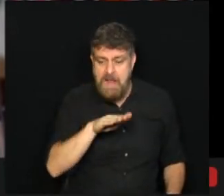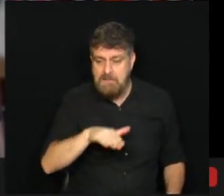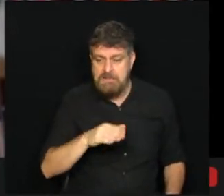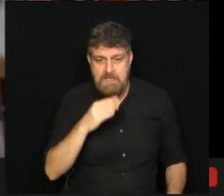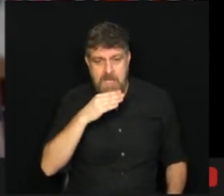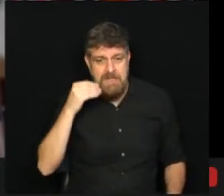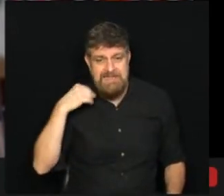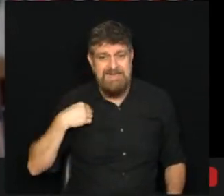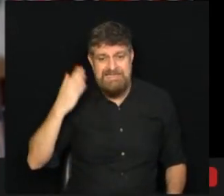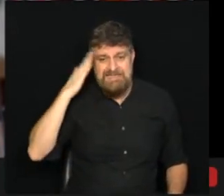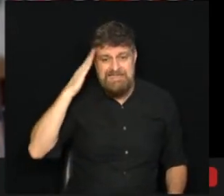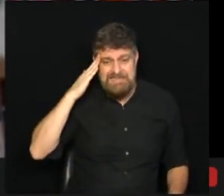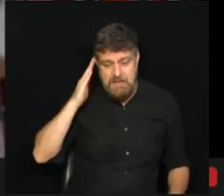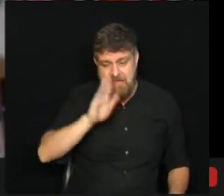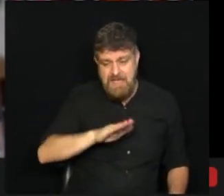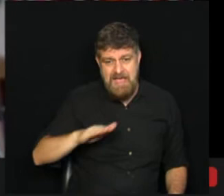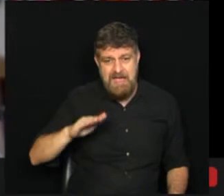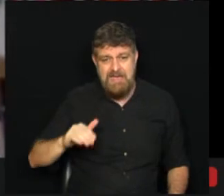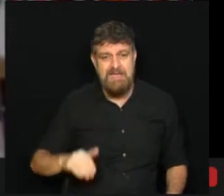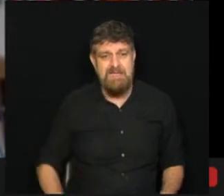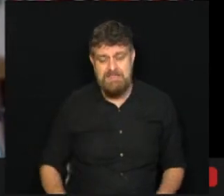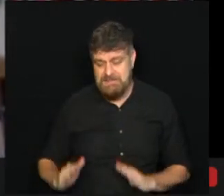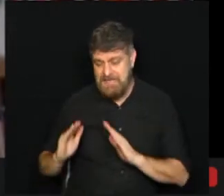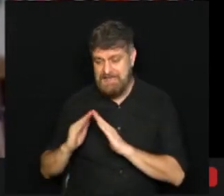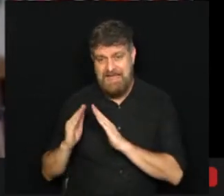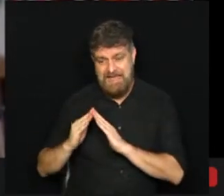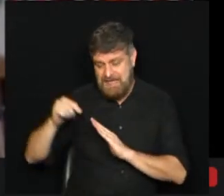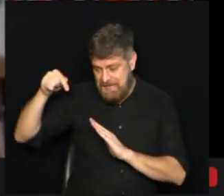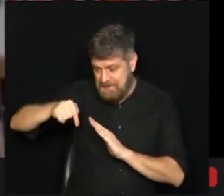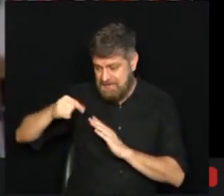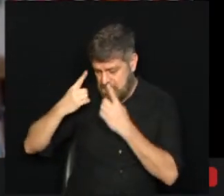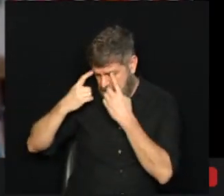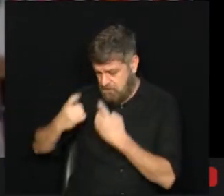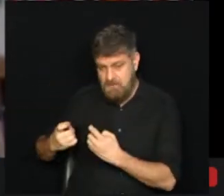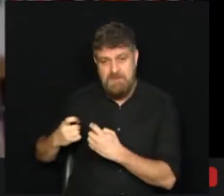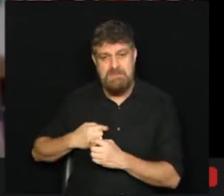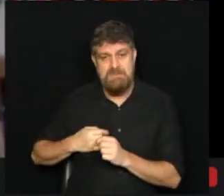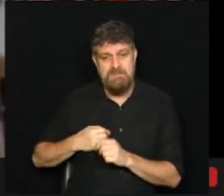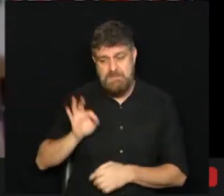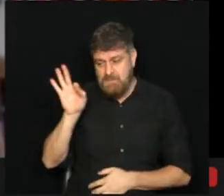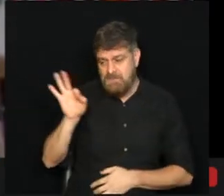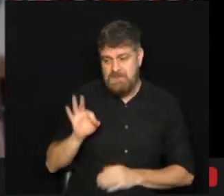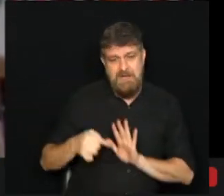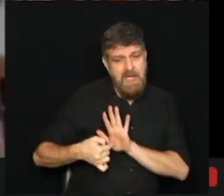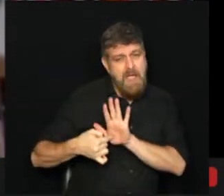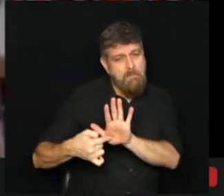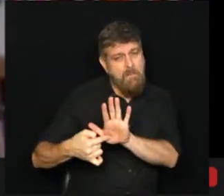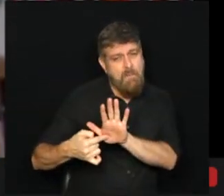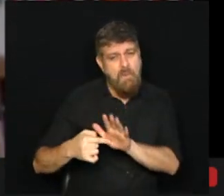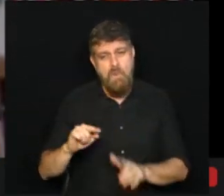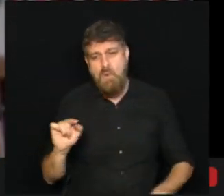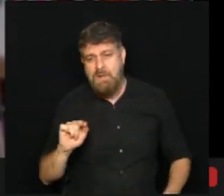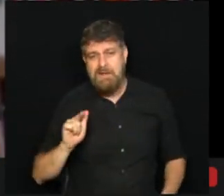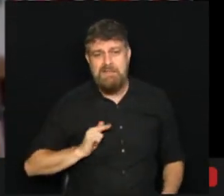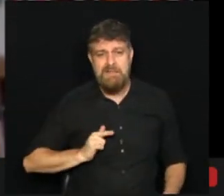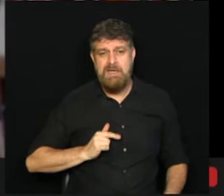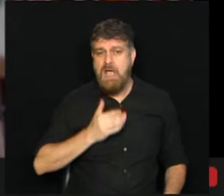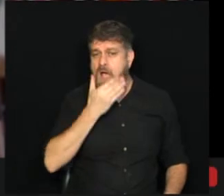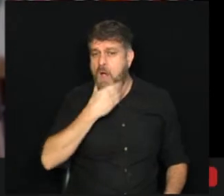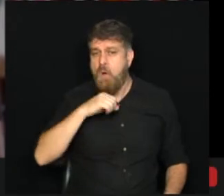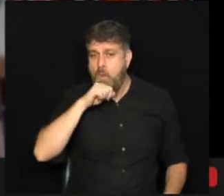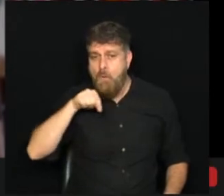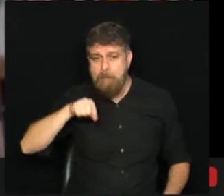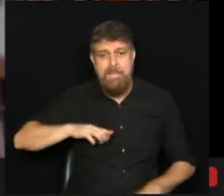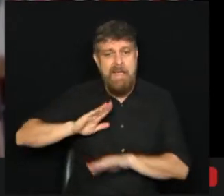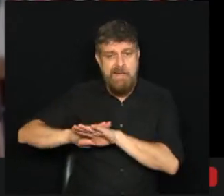casos de violência contra criança e adolescente acontece dentro de casa e todas as estatísticas mostram que tem o pai biológico como principal autor